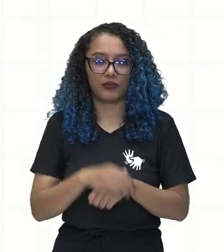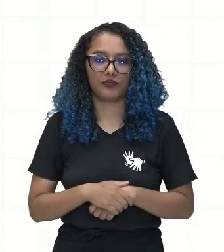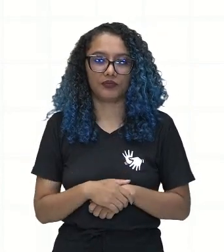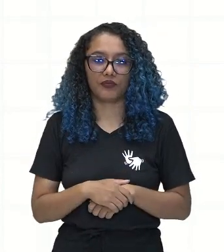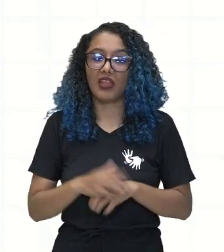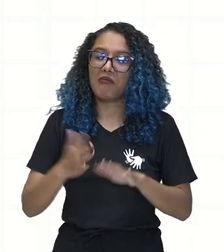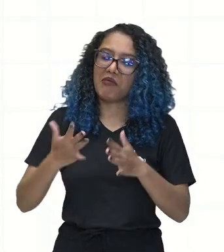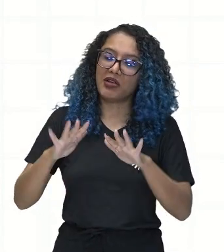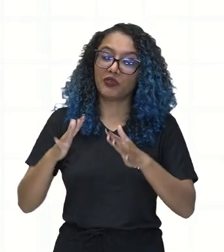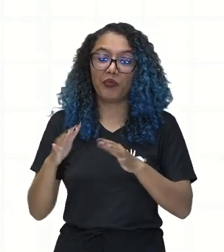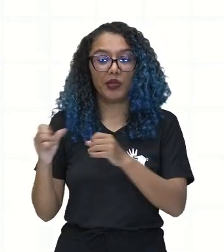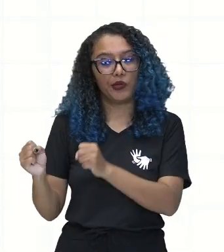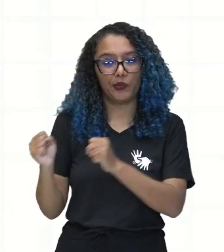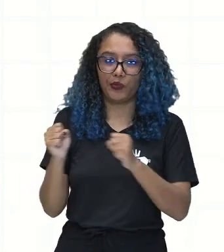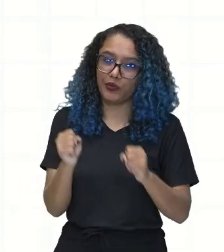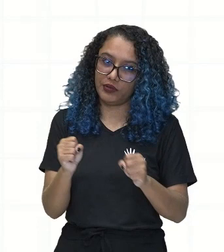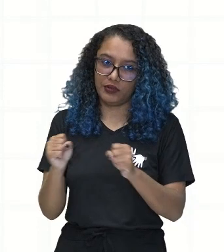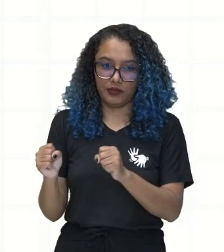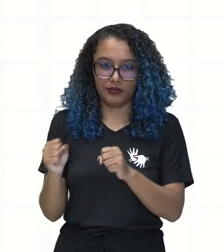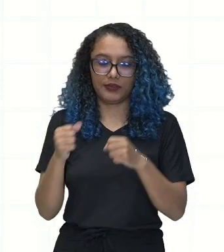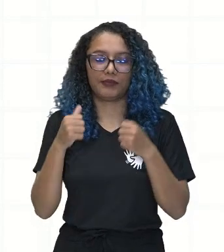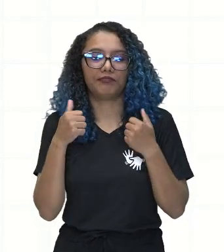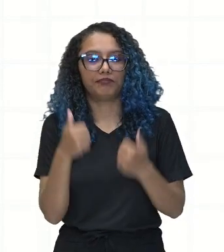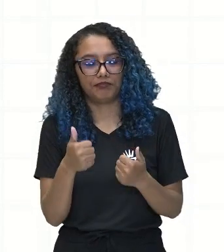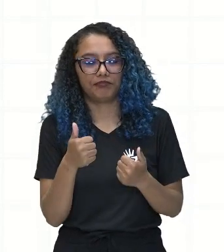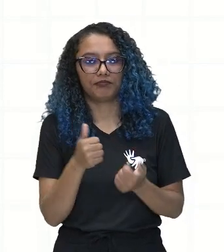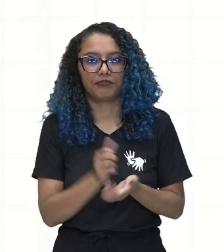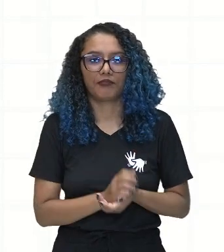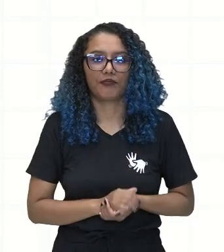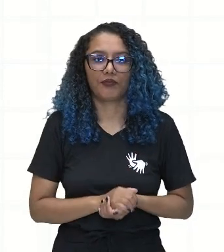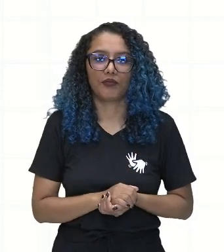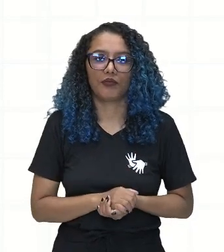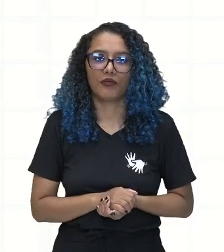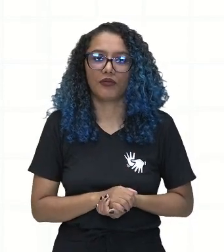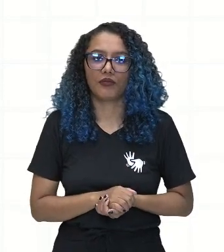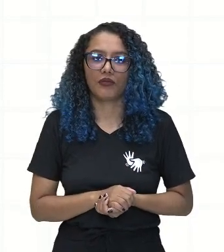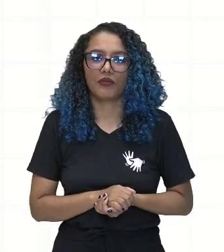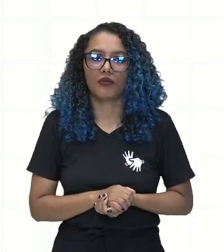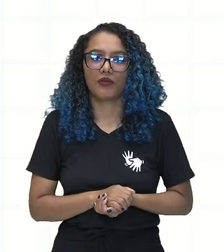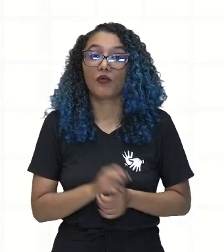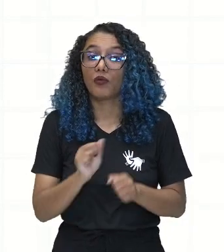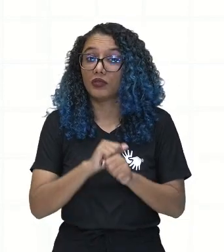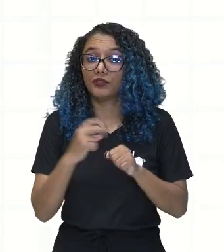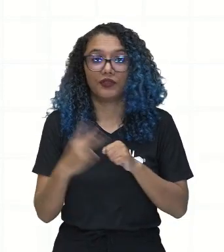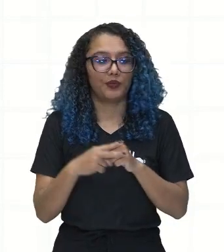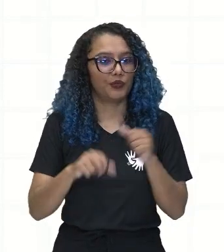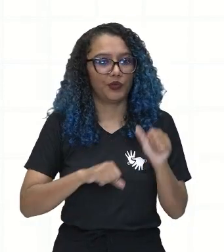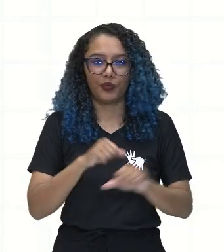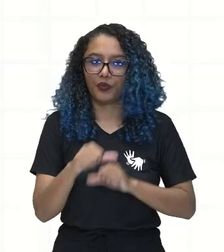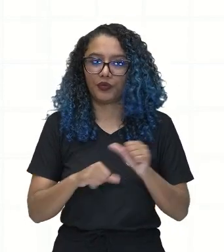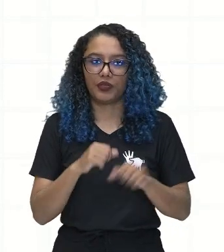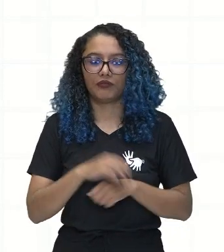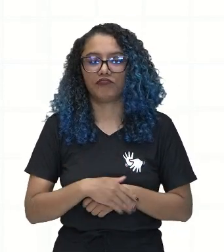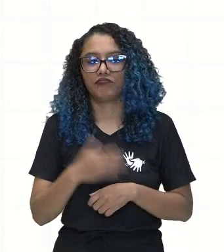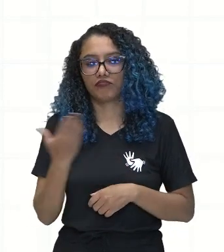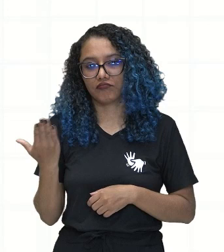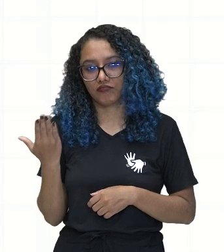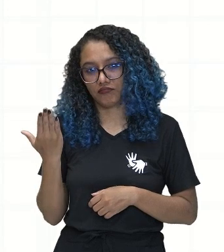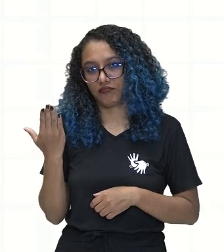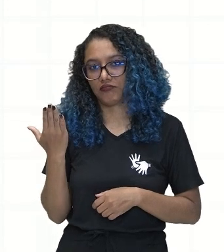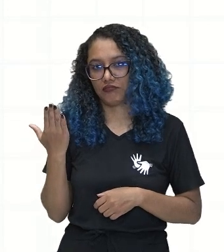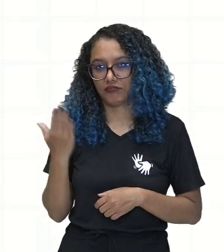poderosa ela é, tá bom? Muito bem. Então, note aí que o advérbio ele não vai mudar. Meio, meio